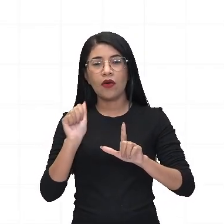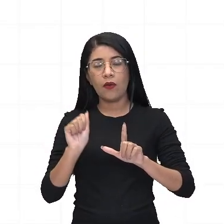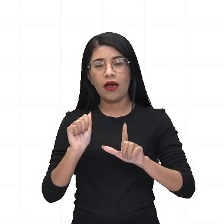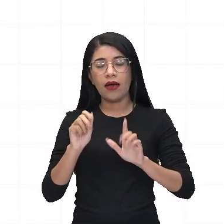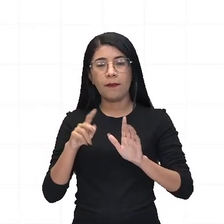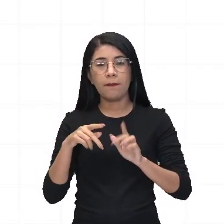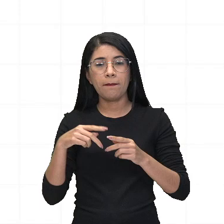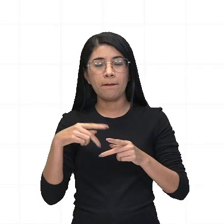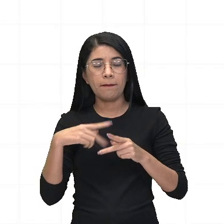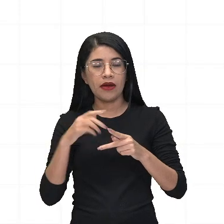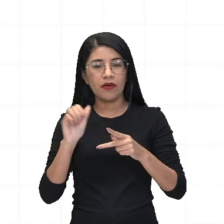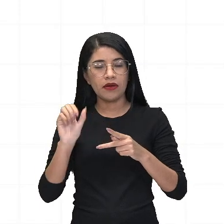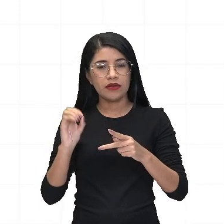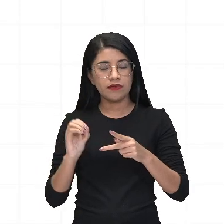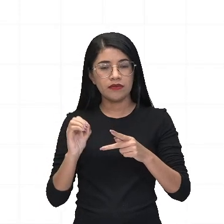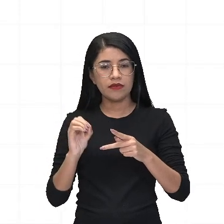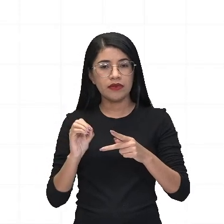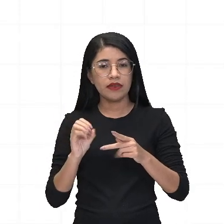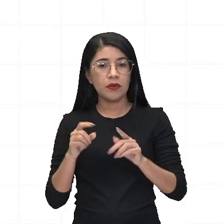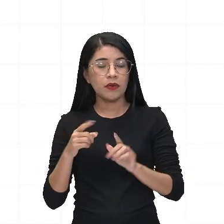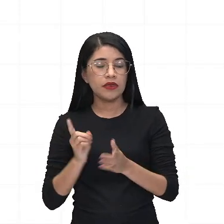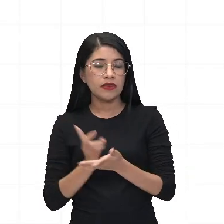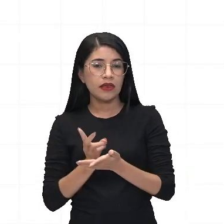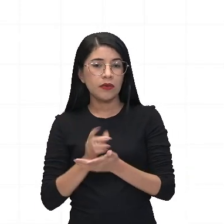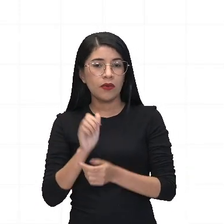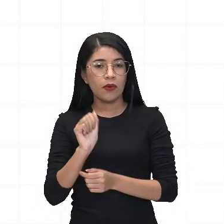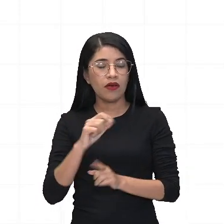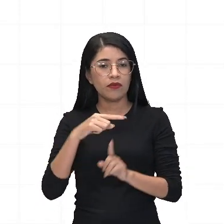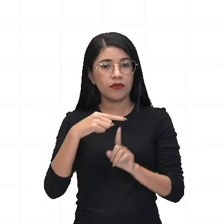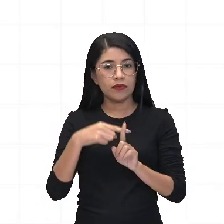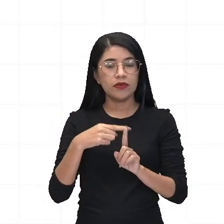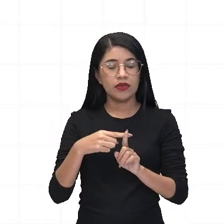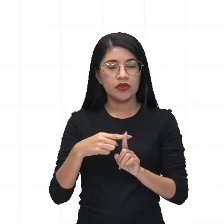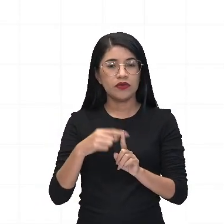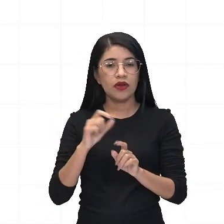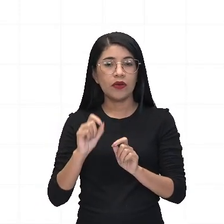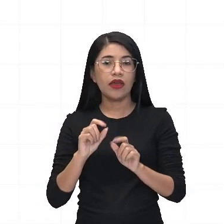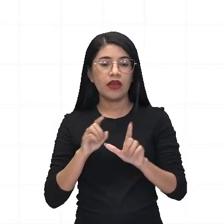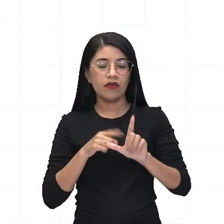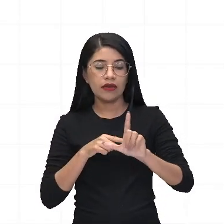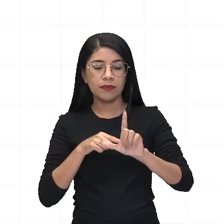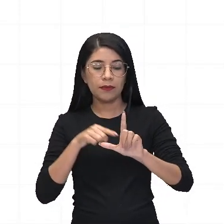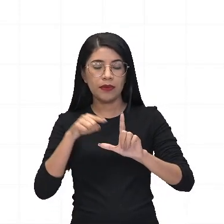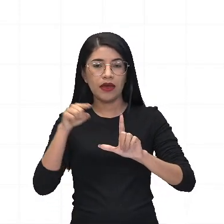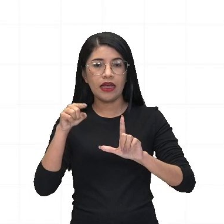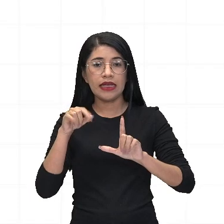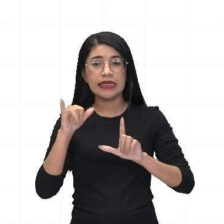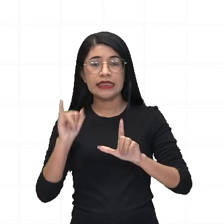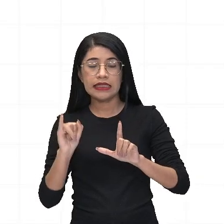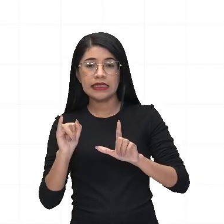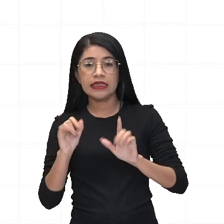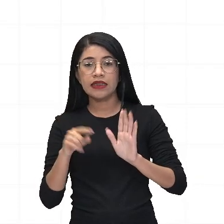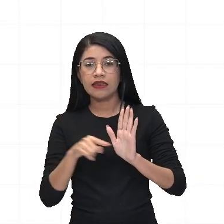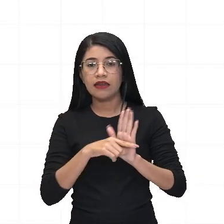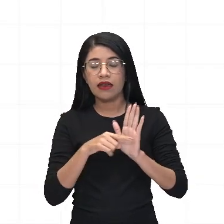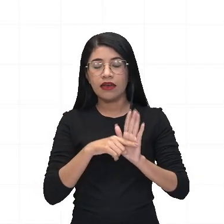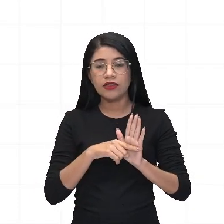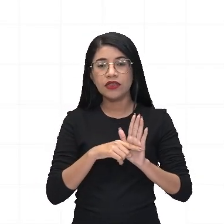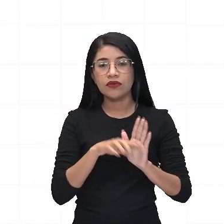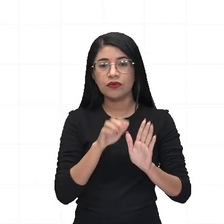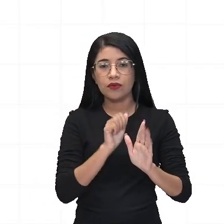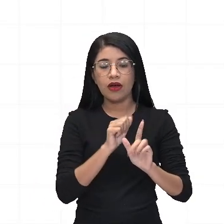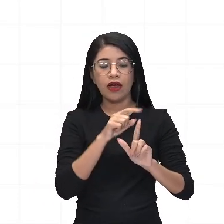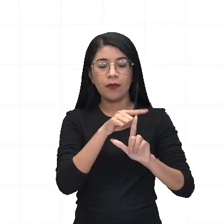zero. Então, todo a positivo, você já sabe que a função vai ser crescente. E quando o a for negativo, a gente sabe